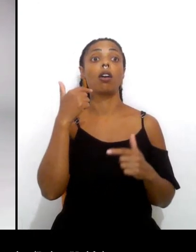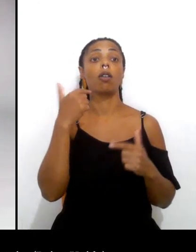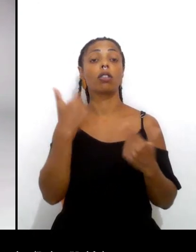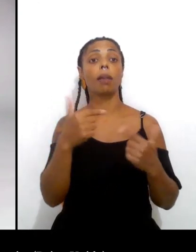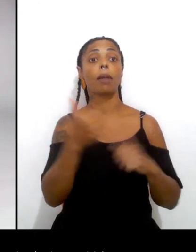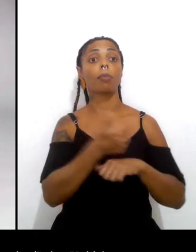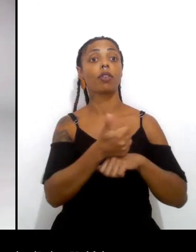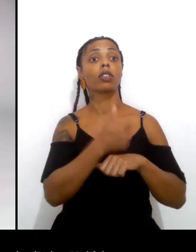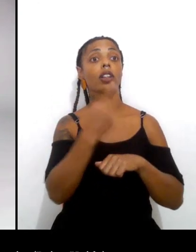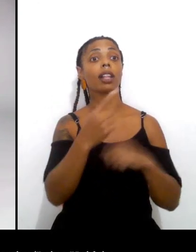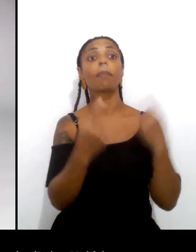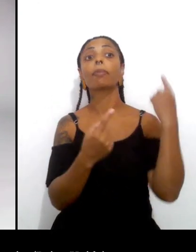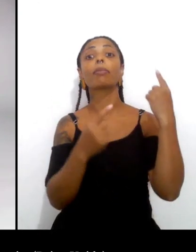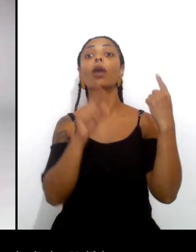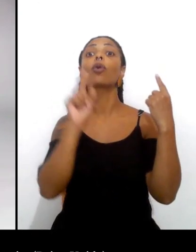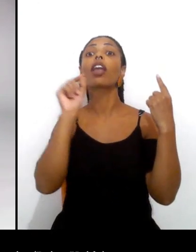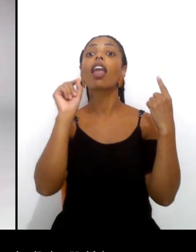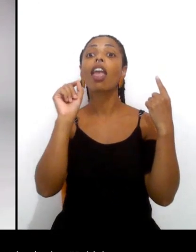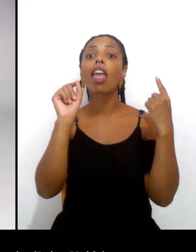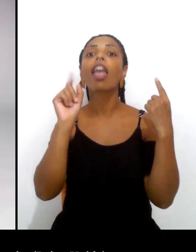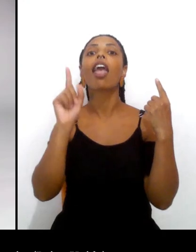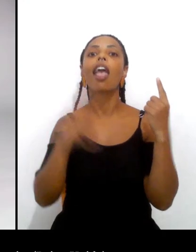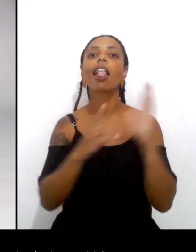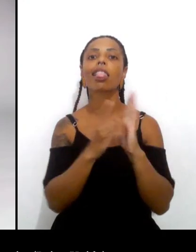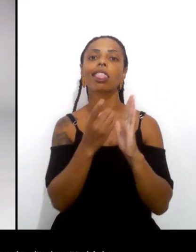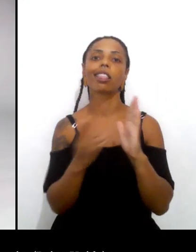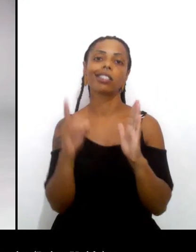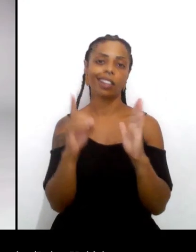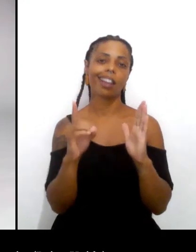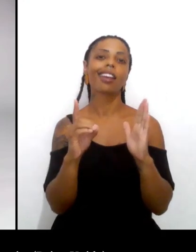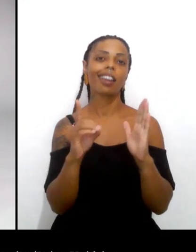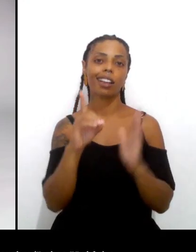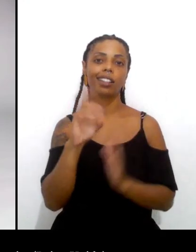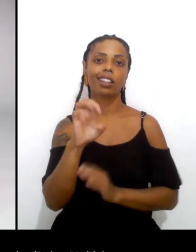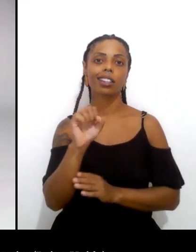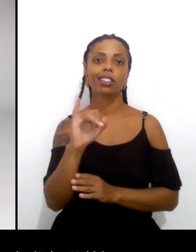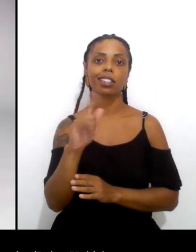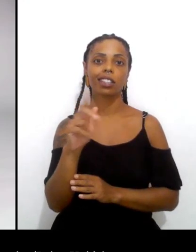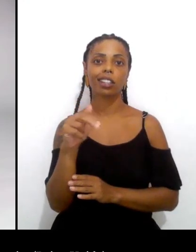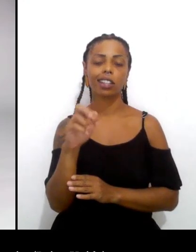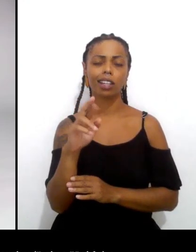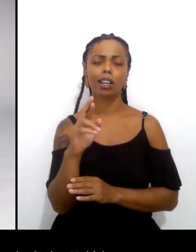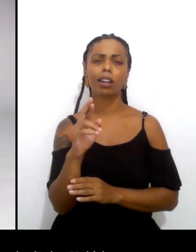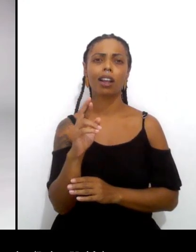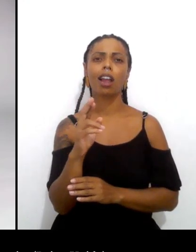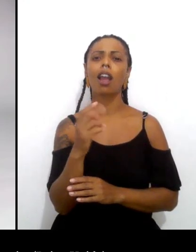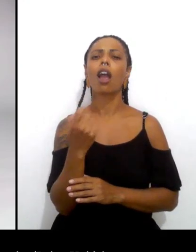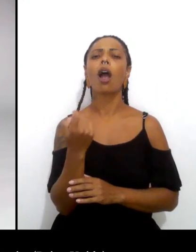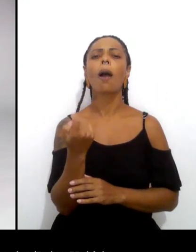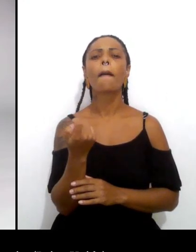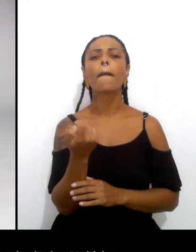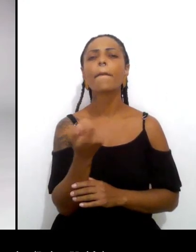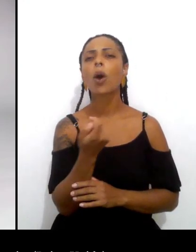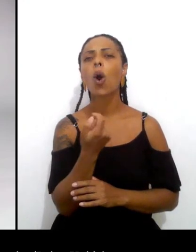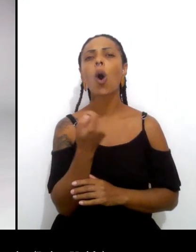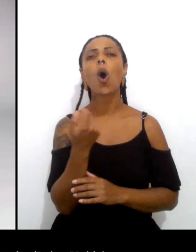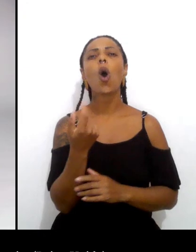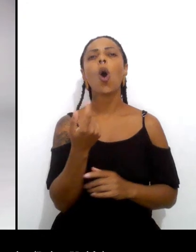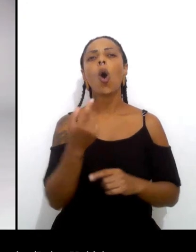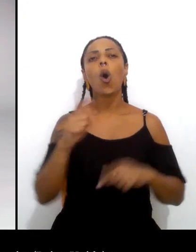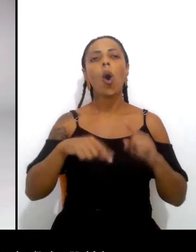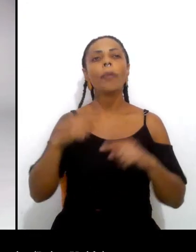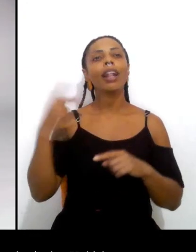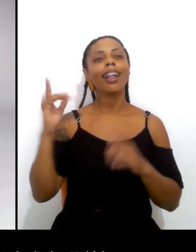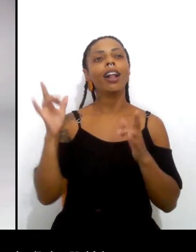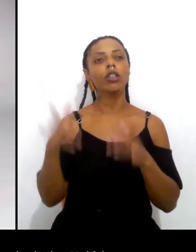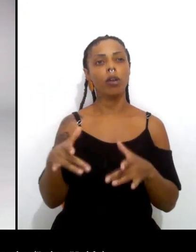primeira carreira como designer poucos objetos sobreviveram há muito poucos que estão na Fundação MBR e